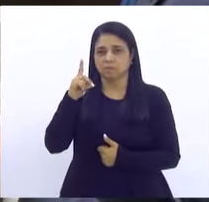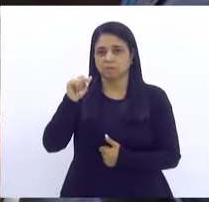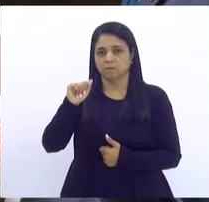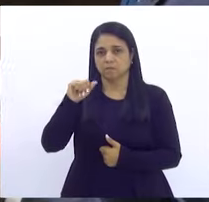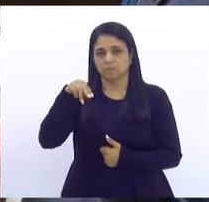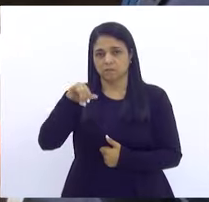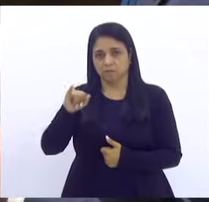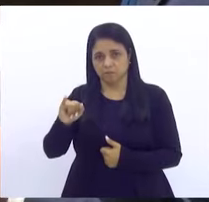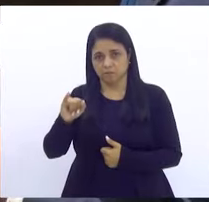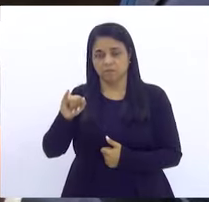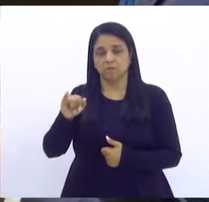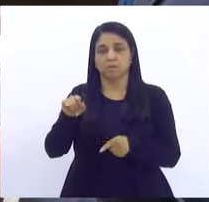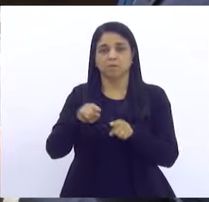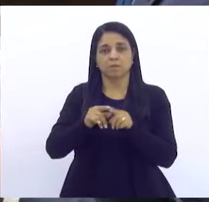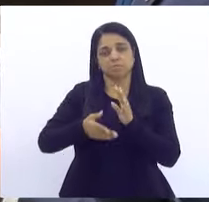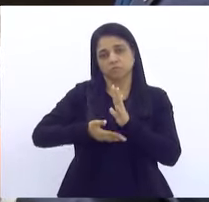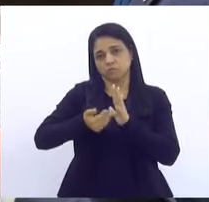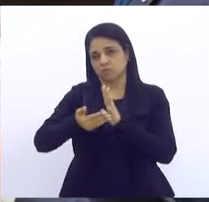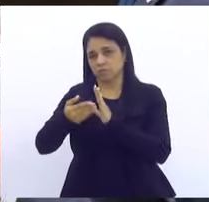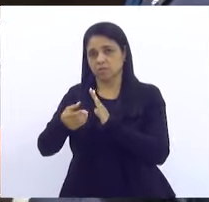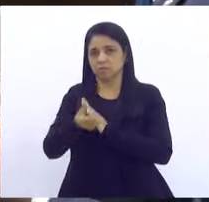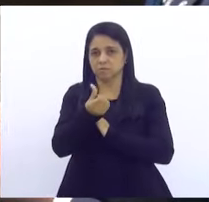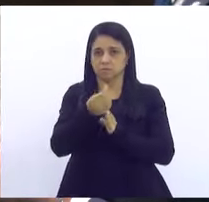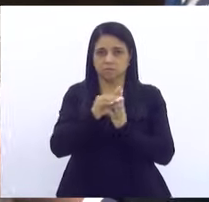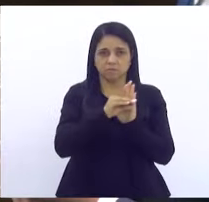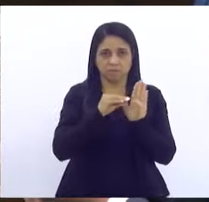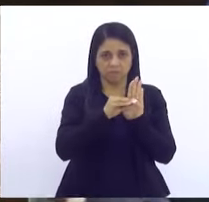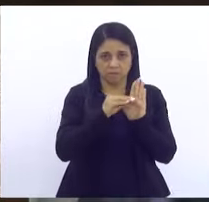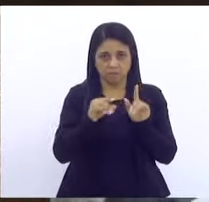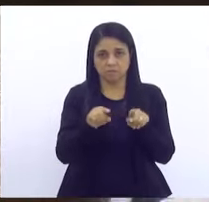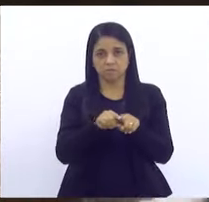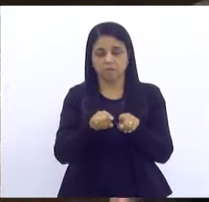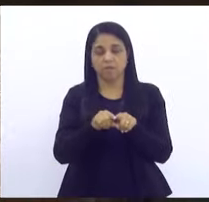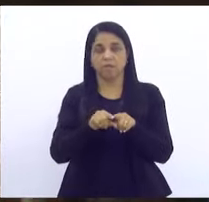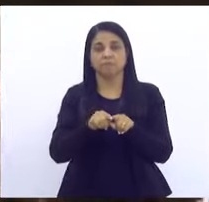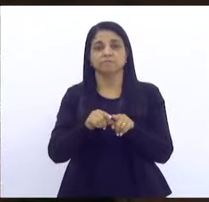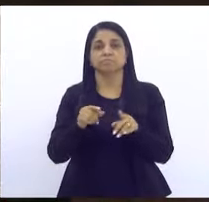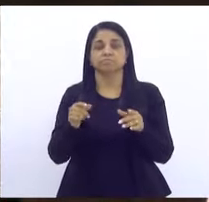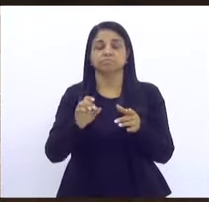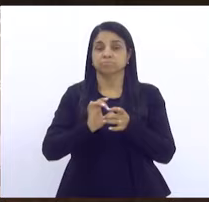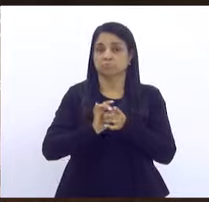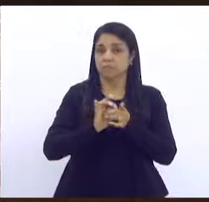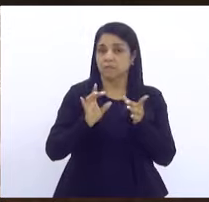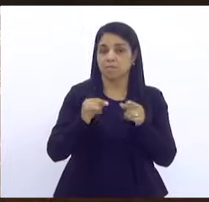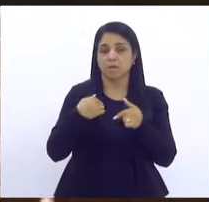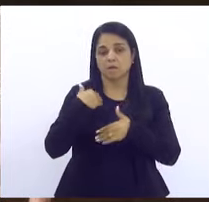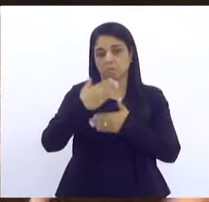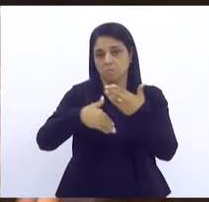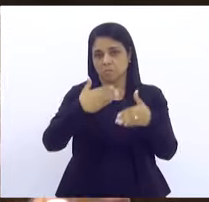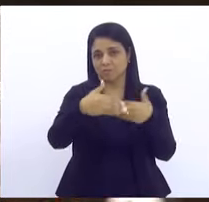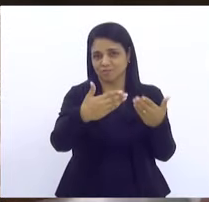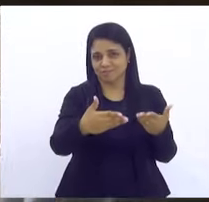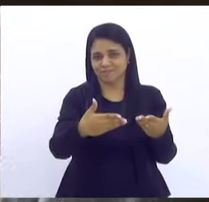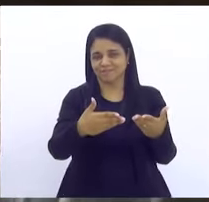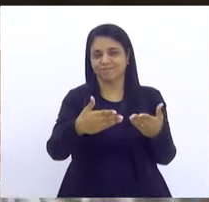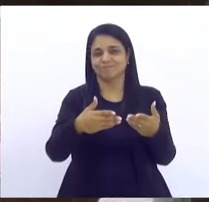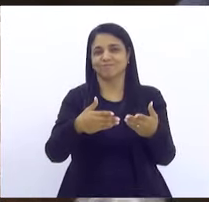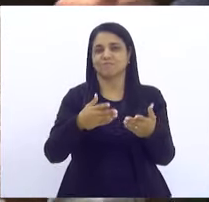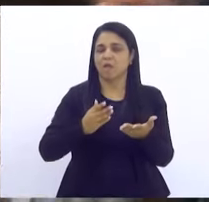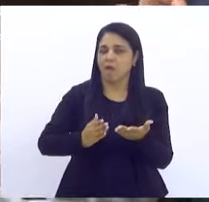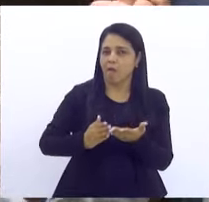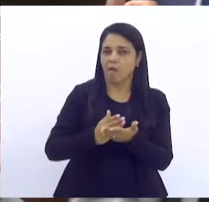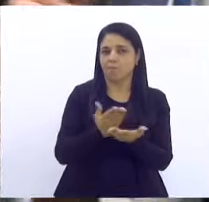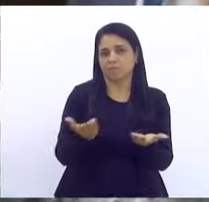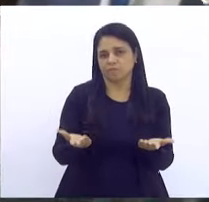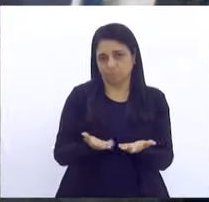conta da retirada das emendas, que automaticamente permite que o processo possa seguir, ser aprovado